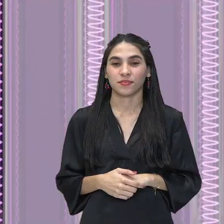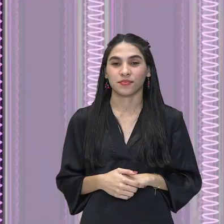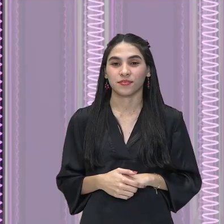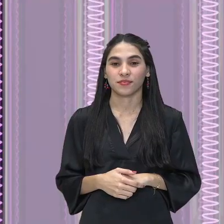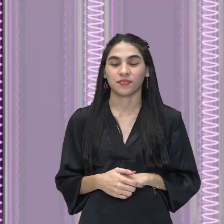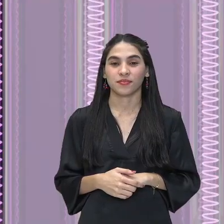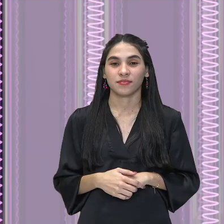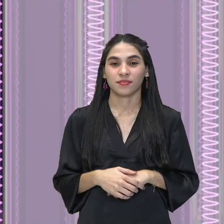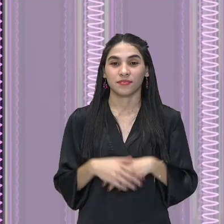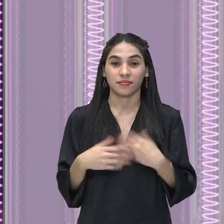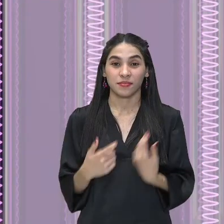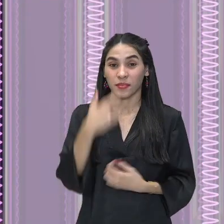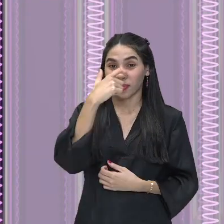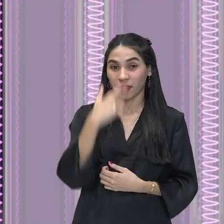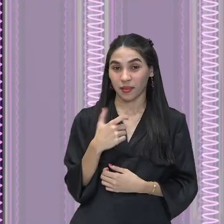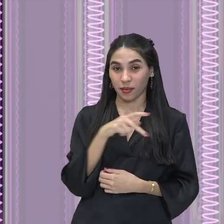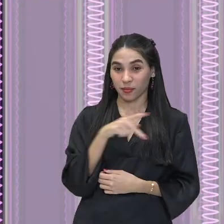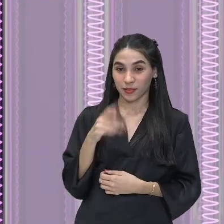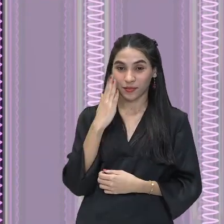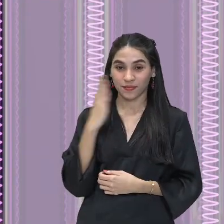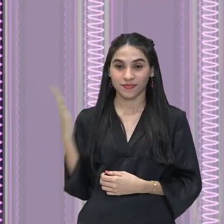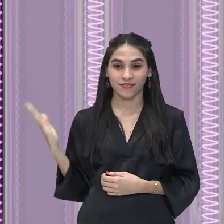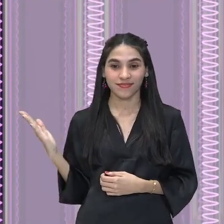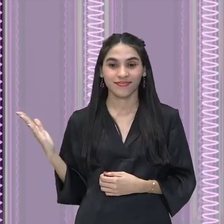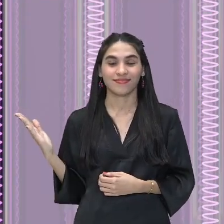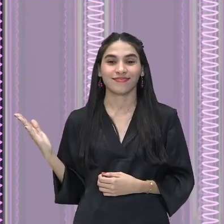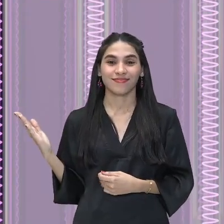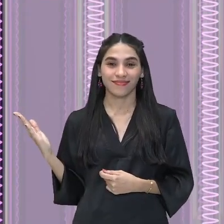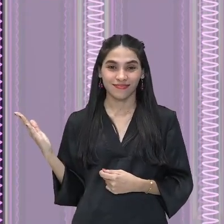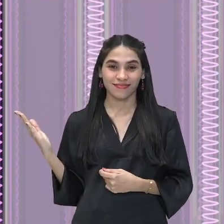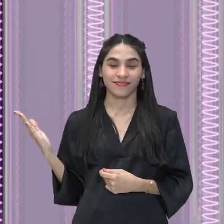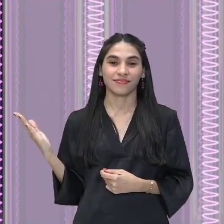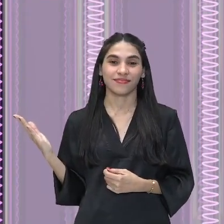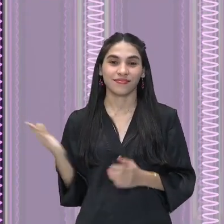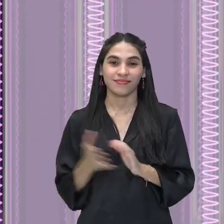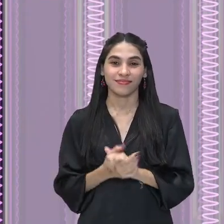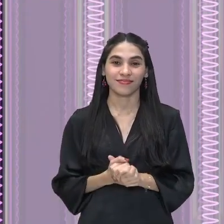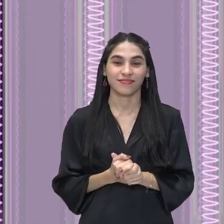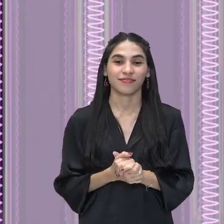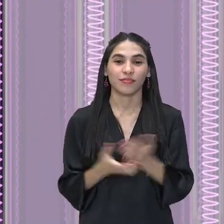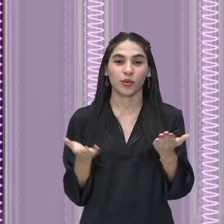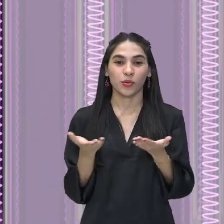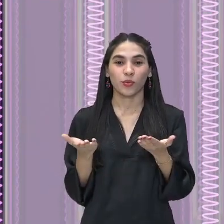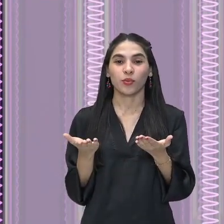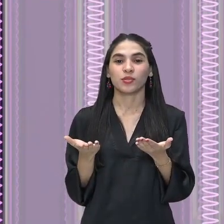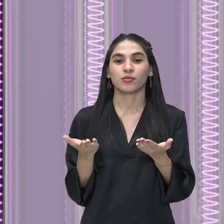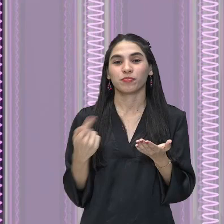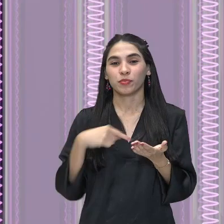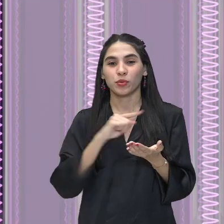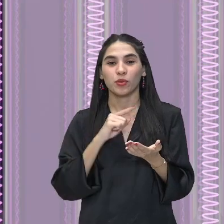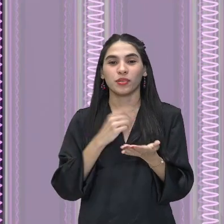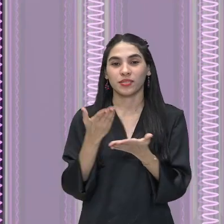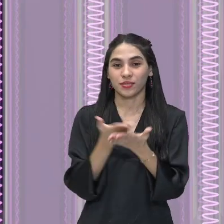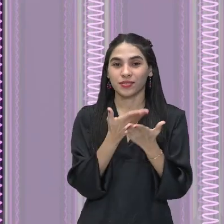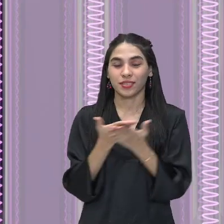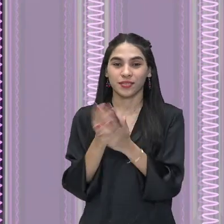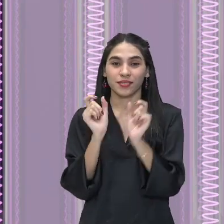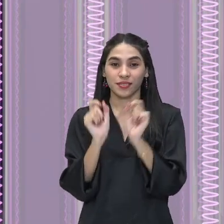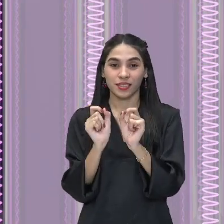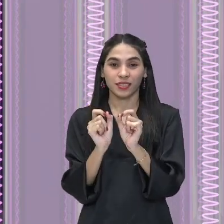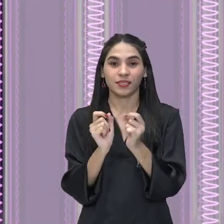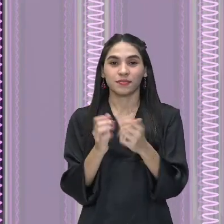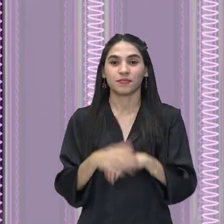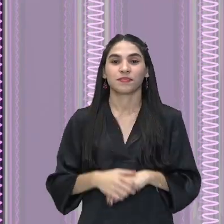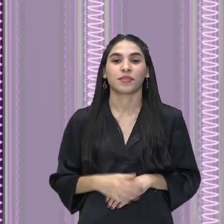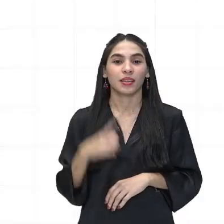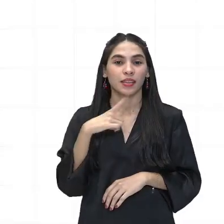2. Eu sou o professor Aldemir Malveira e para a nossa aula de